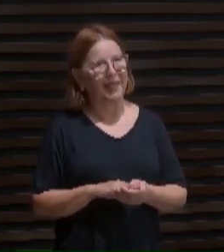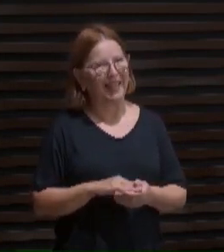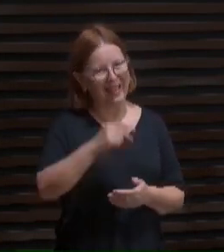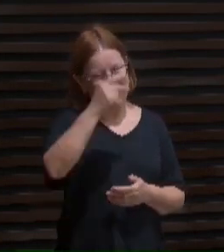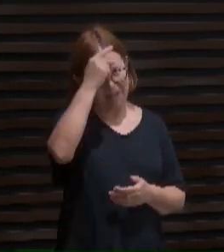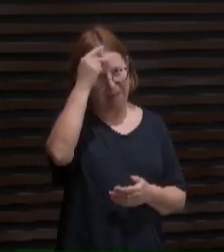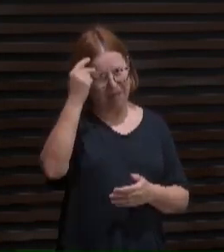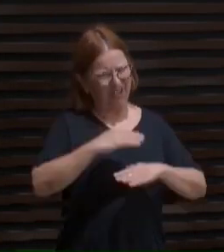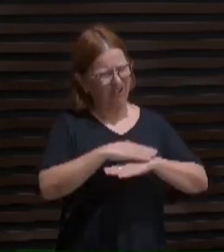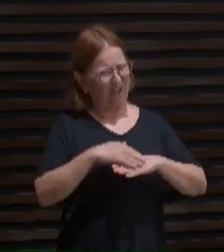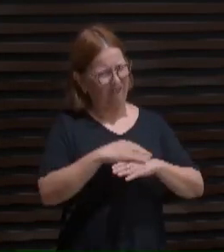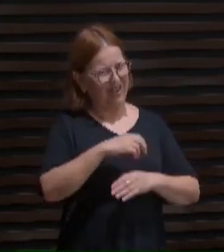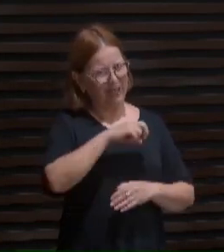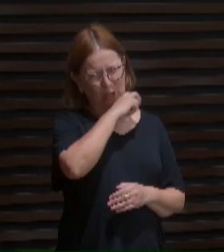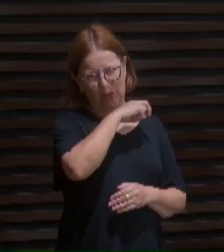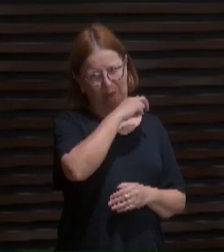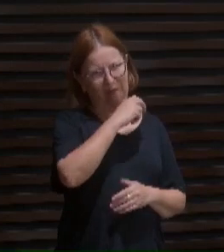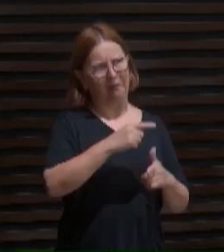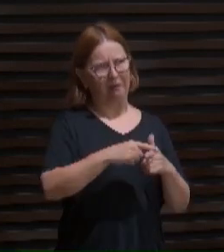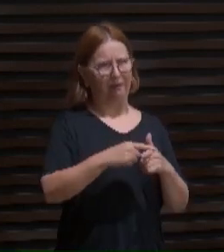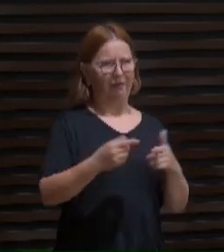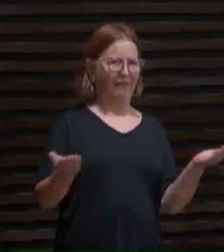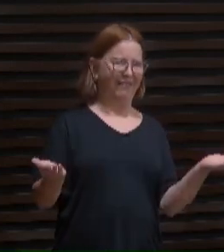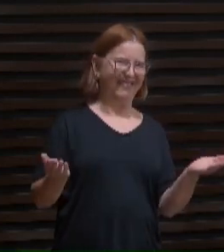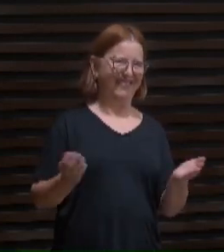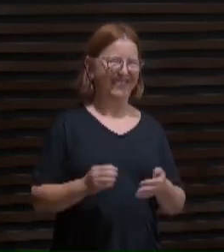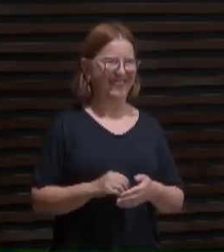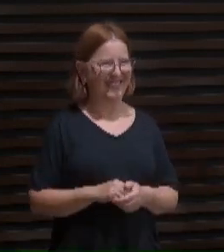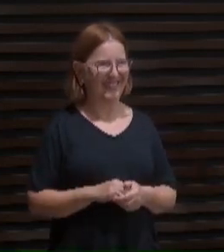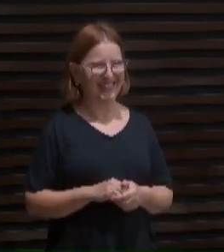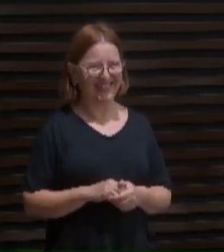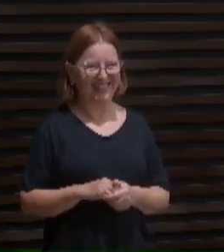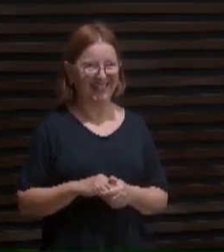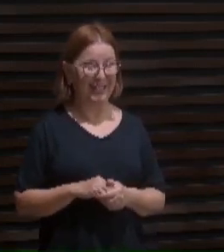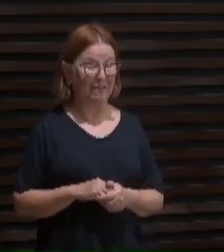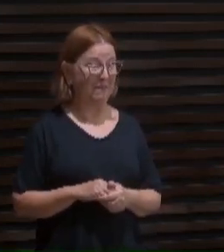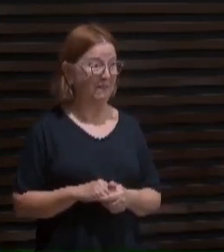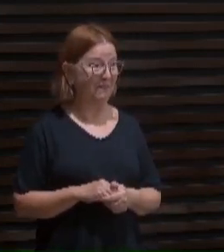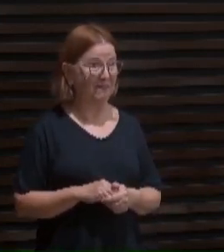problema, né? Vai falar logo com... Ai, meu Deus.